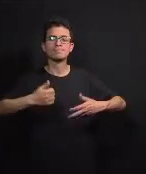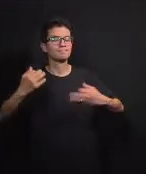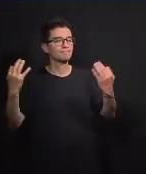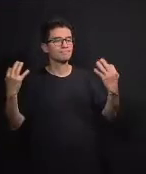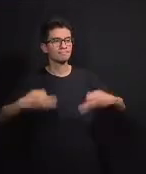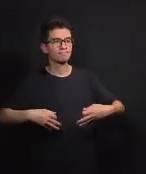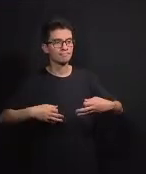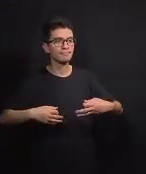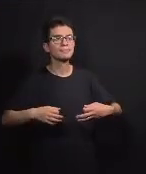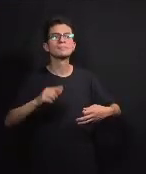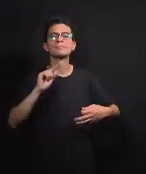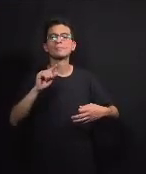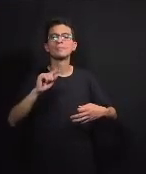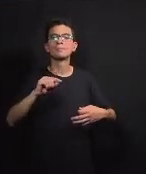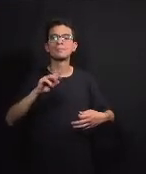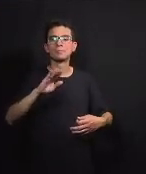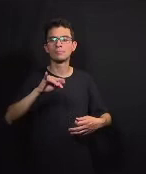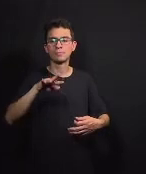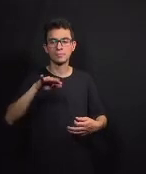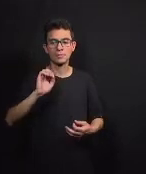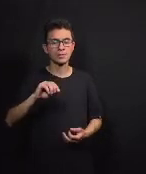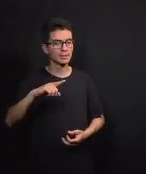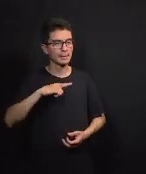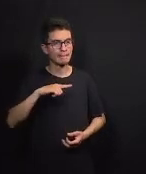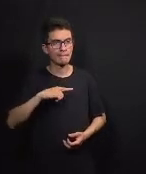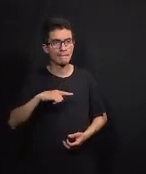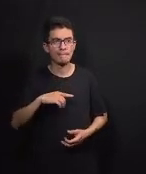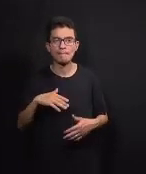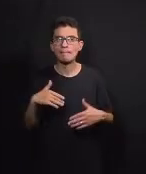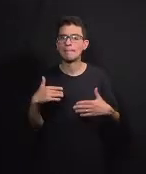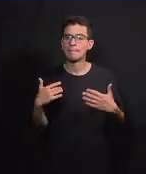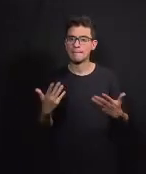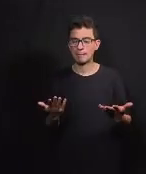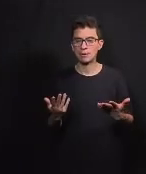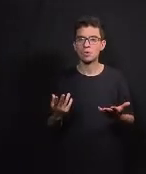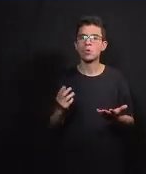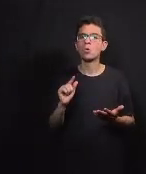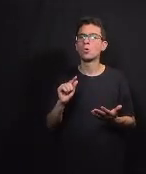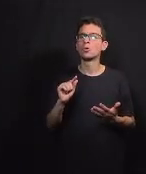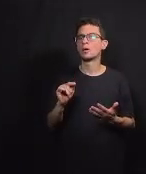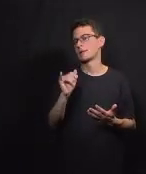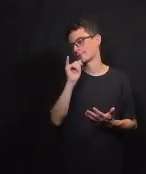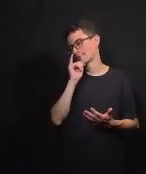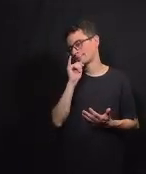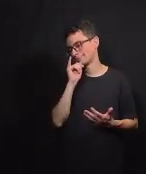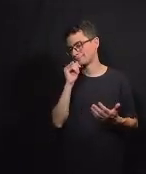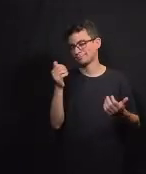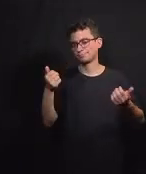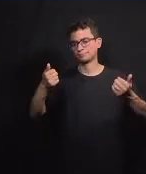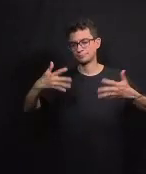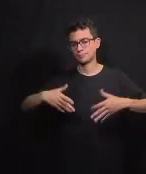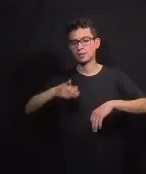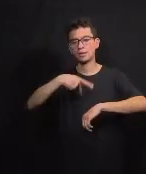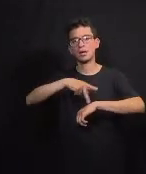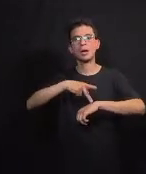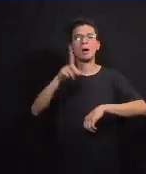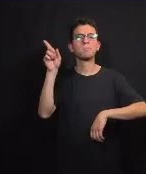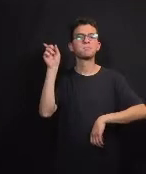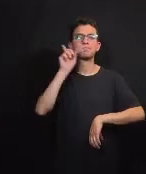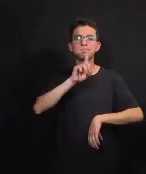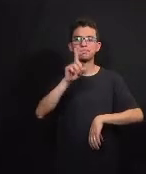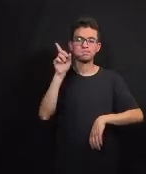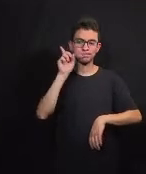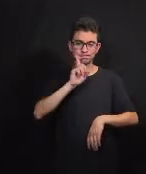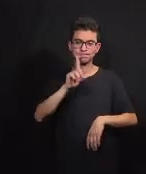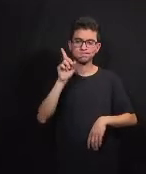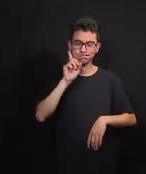mais contundente, mais espetacular, é o exemplo dos Estados Unidos.